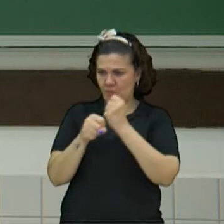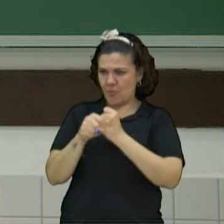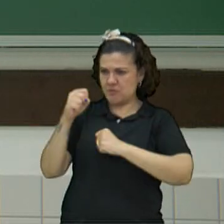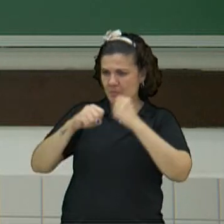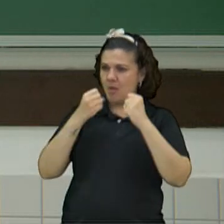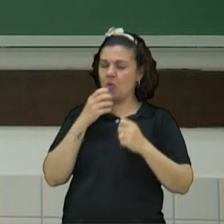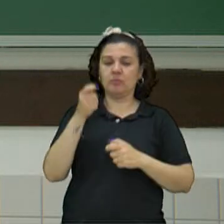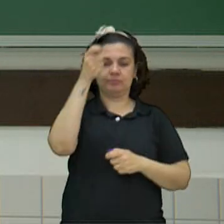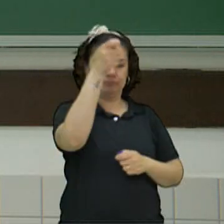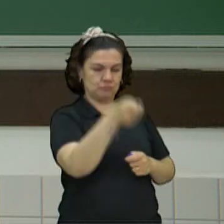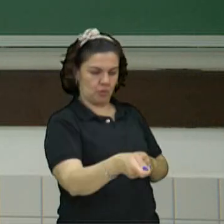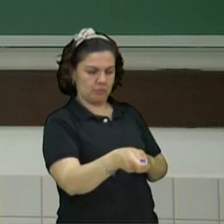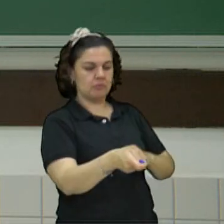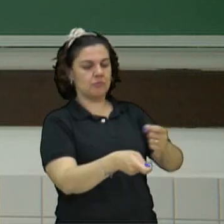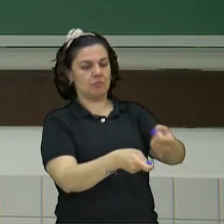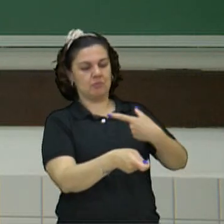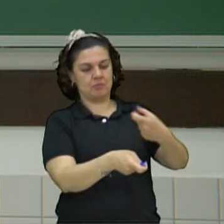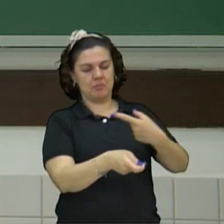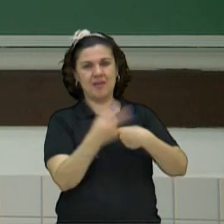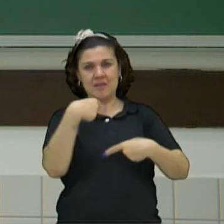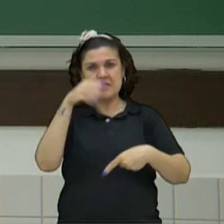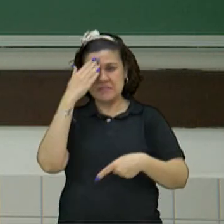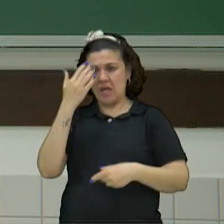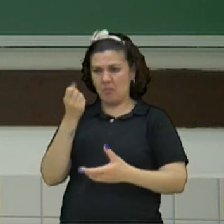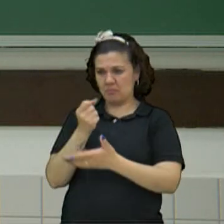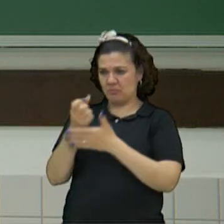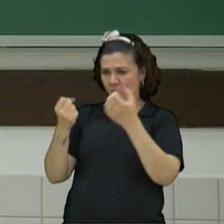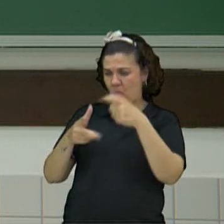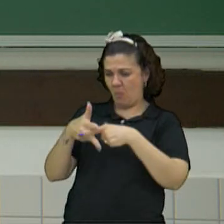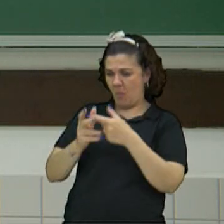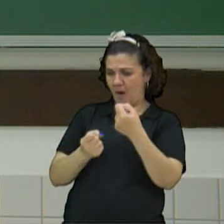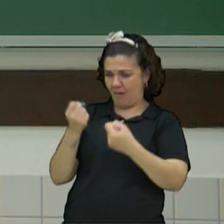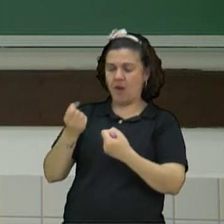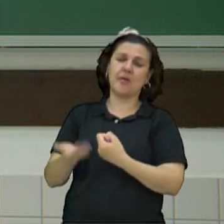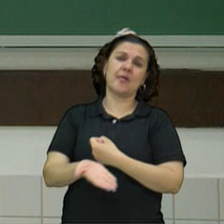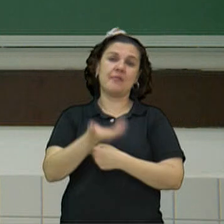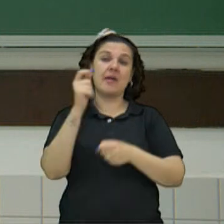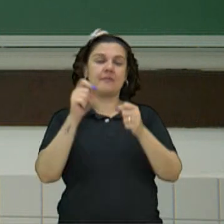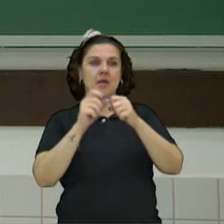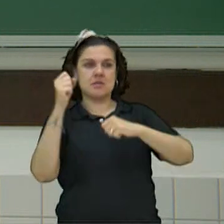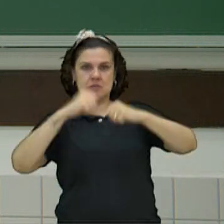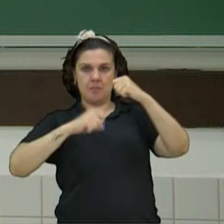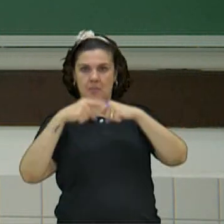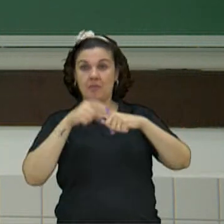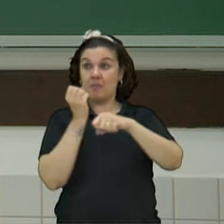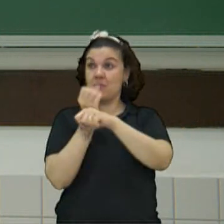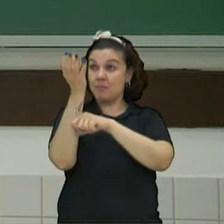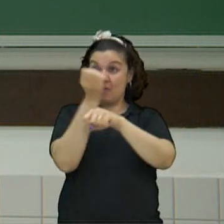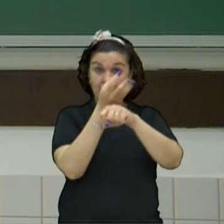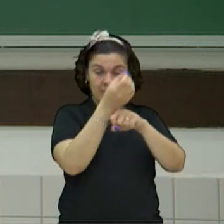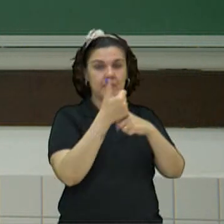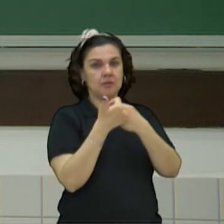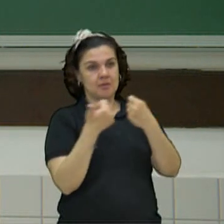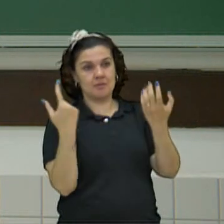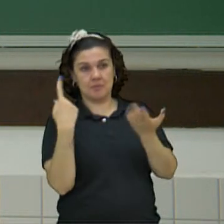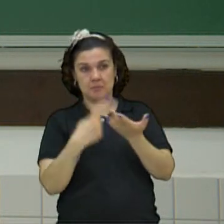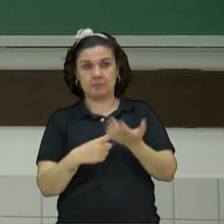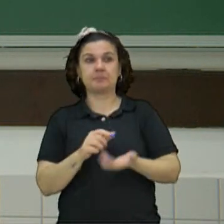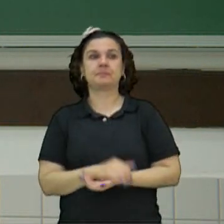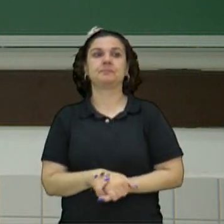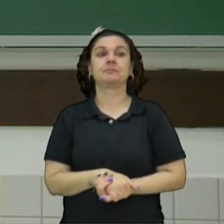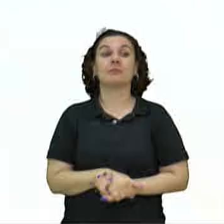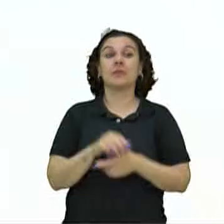Ela é boa? Está aqui o dinheiro, você fabrica. Você sabe montar carro? Eu te empresto o dinheiro para você fazer empresa, aí você vai exportar. Essa é uma sacada muito